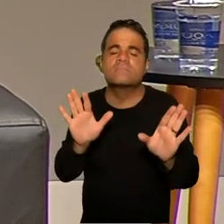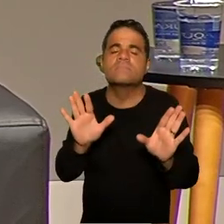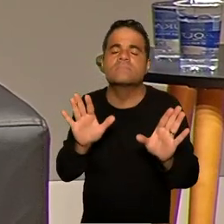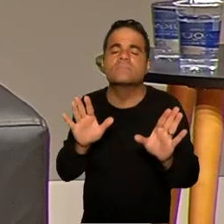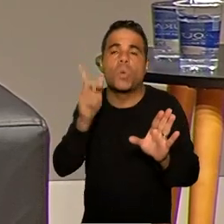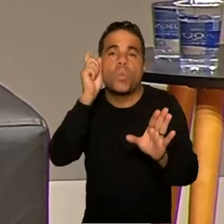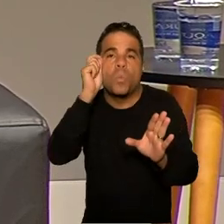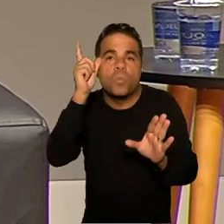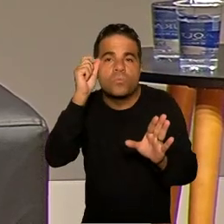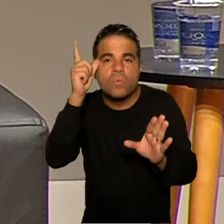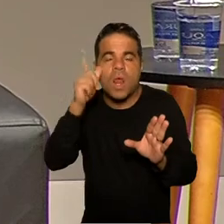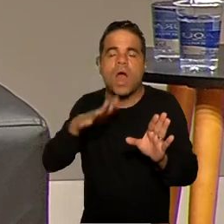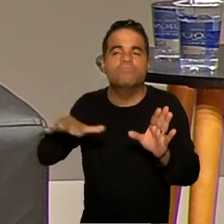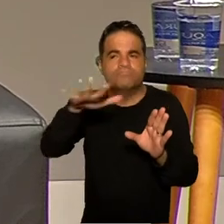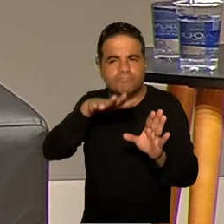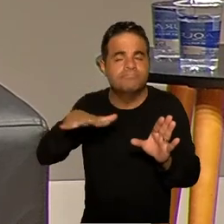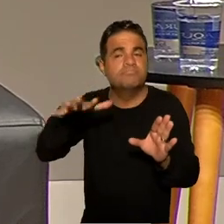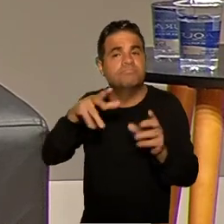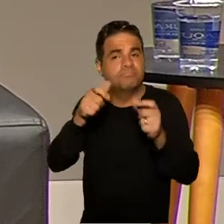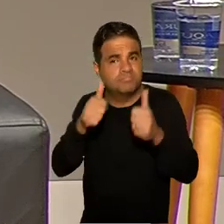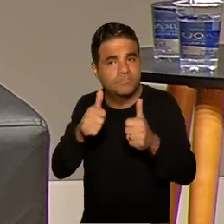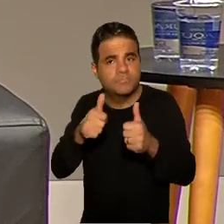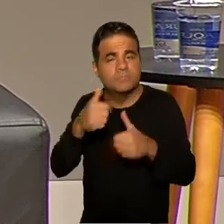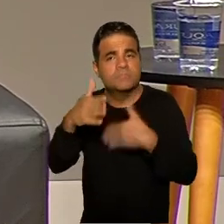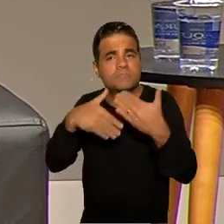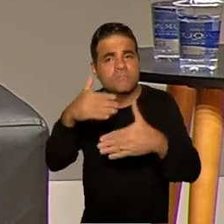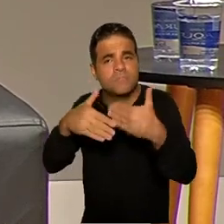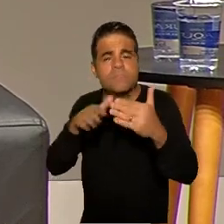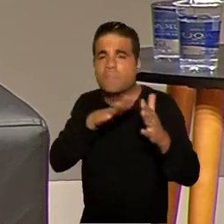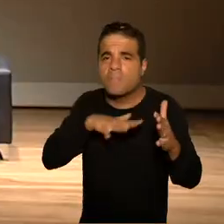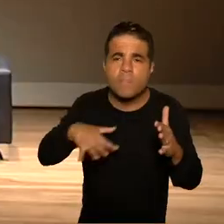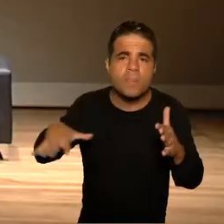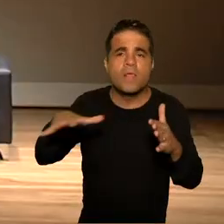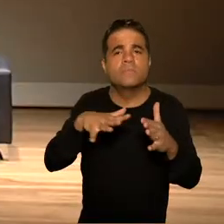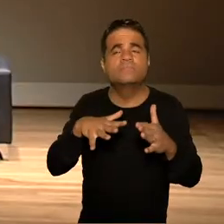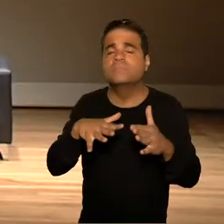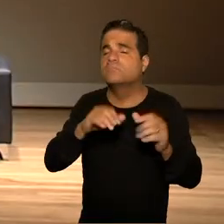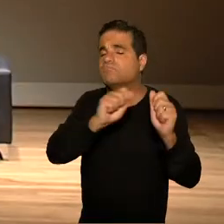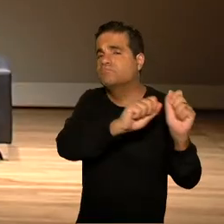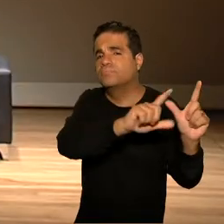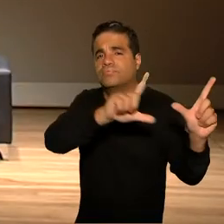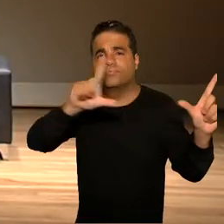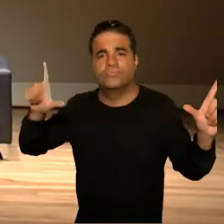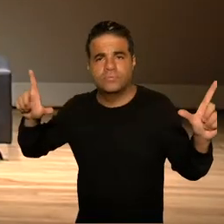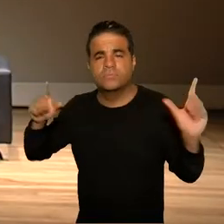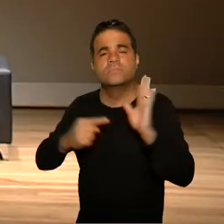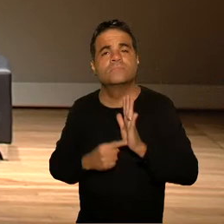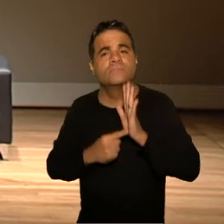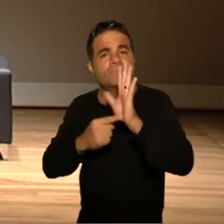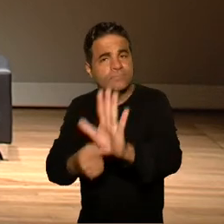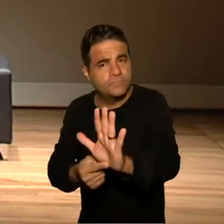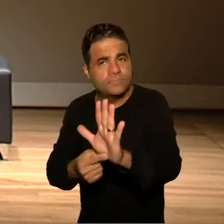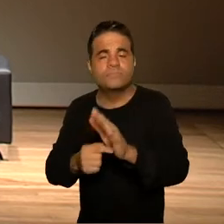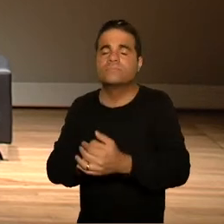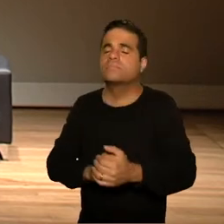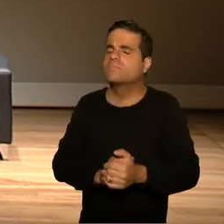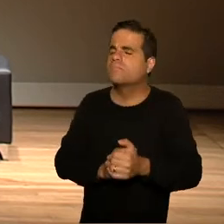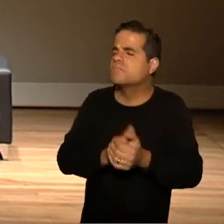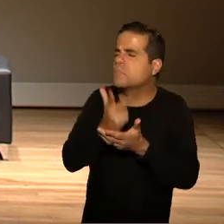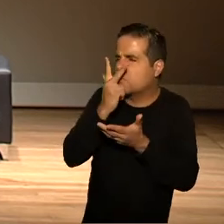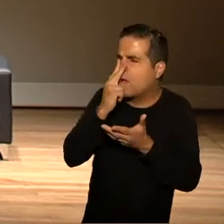Cultural de extroversão né durante Praticamente todo o período em cartaz dessa amostra e nessa